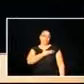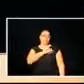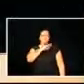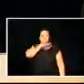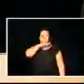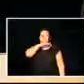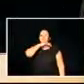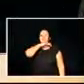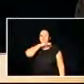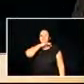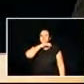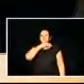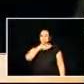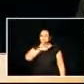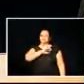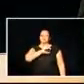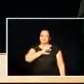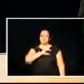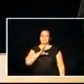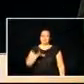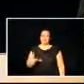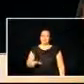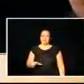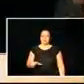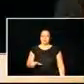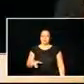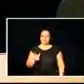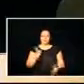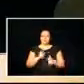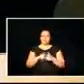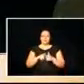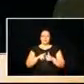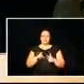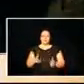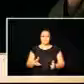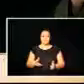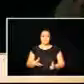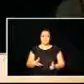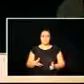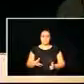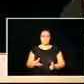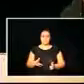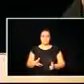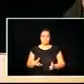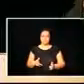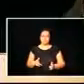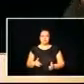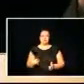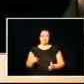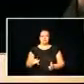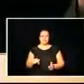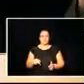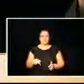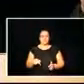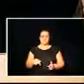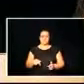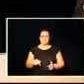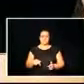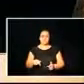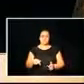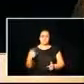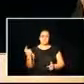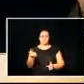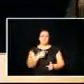porque eu tenho dito isso aqui. Você percebe, durante o período eleitoral, nós estamos aqui por 4 anos.